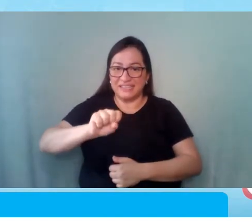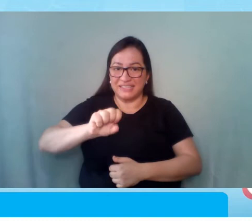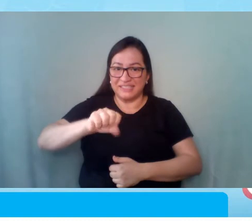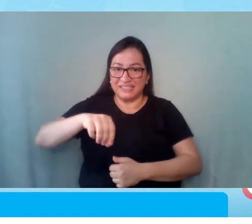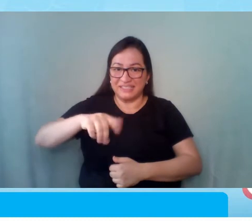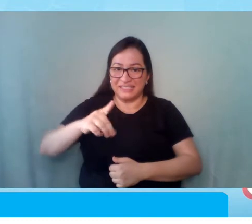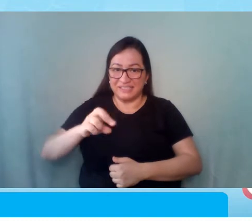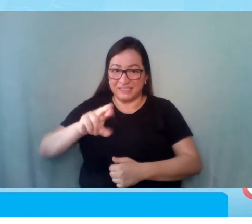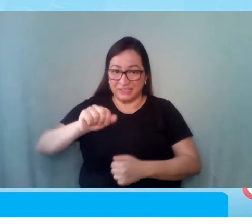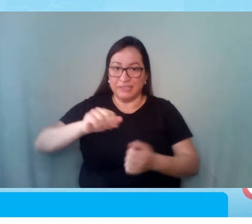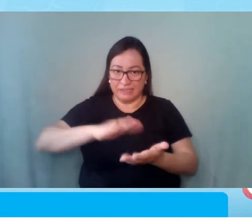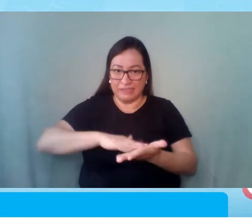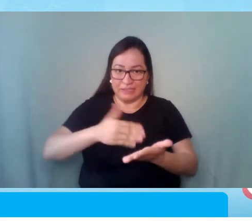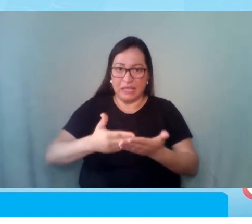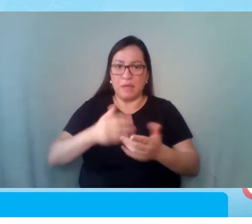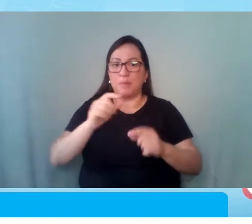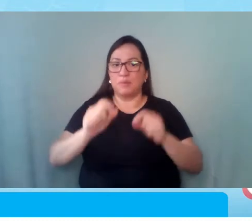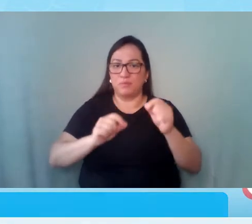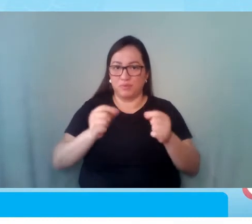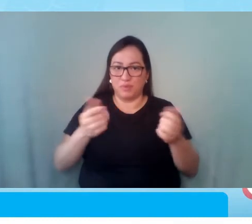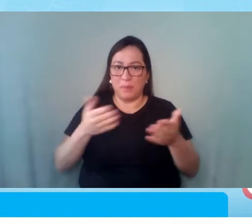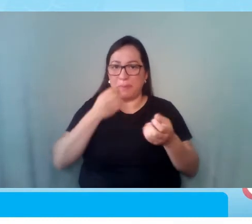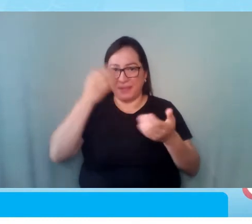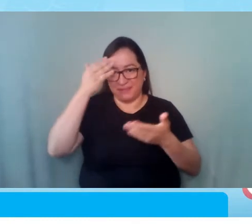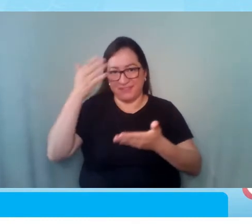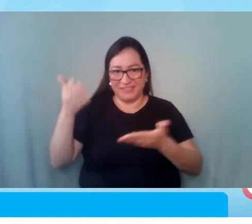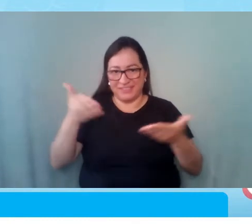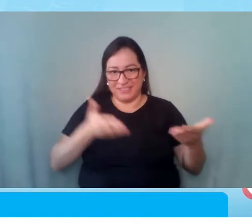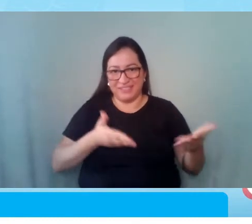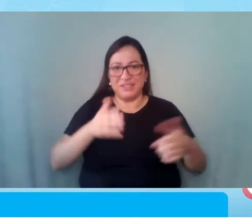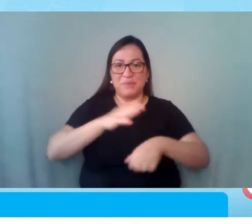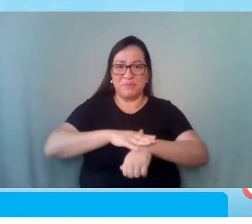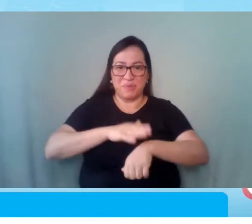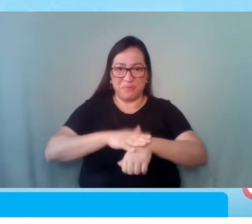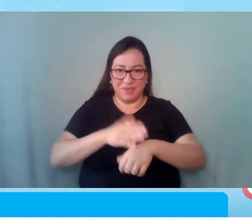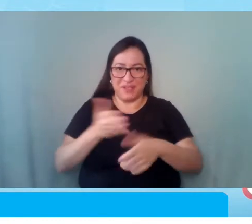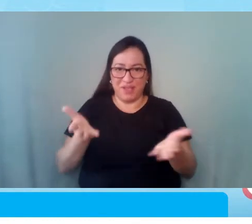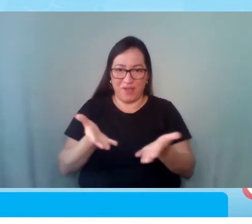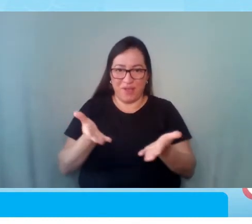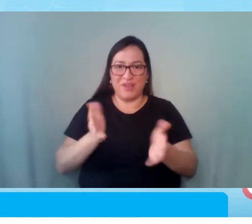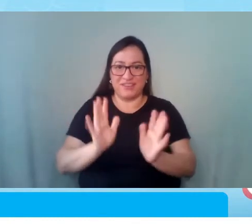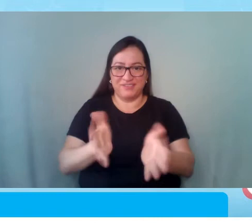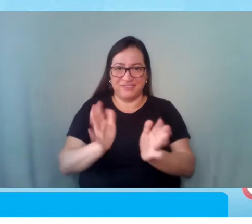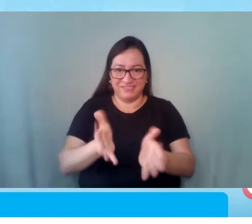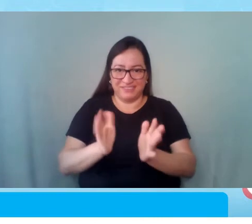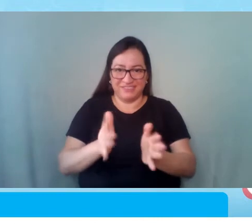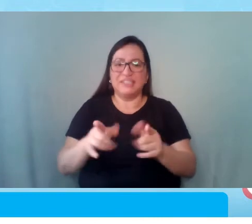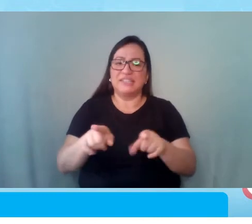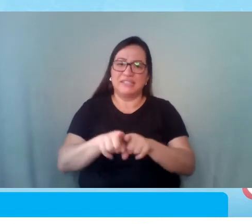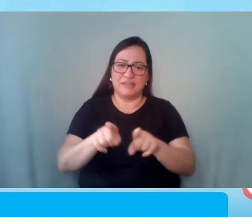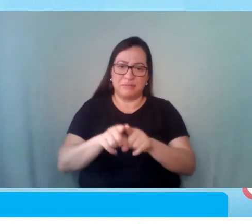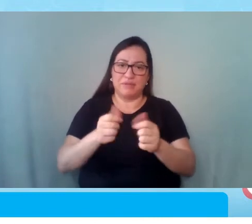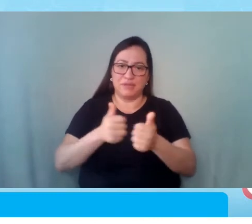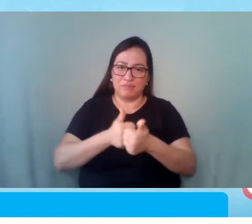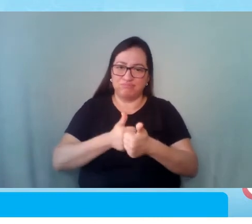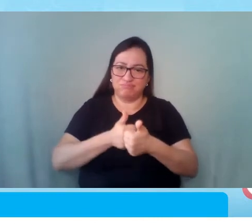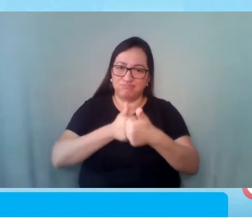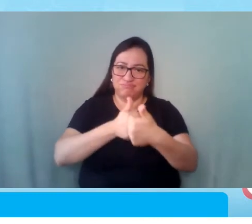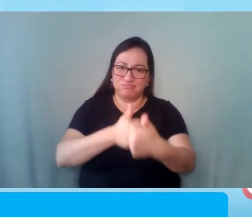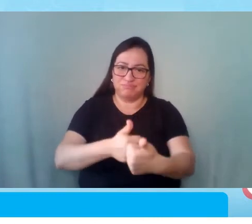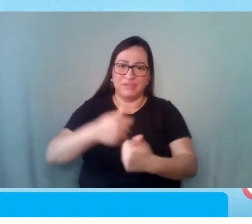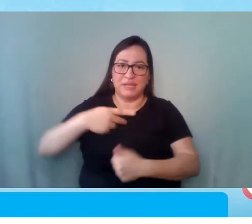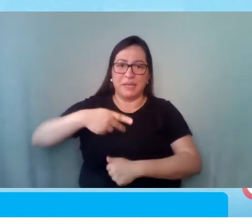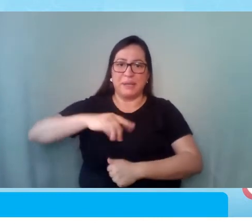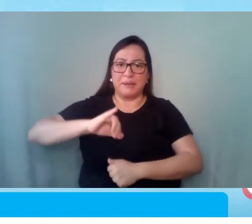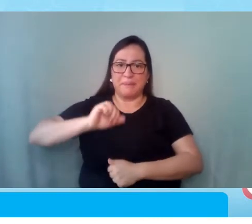fazendo a tradução de Libras do nosso momento, né? A Alessandra também vem acompanhando os PIN Debates aqui com a